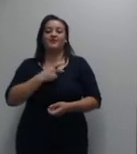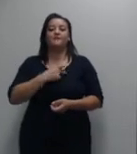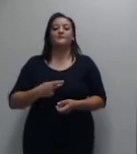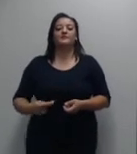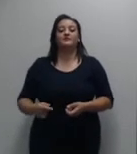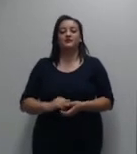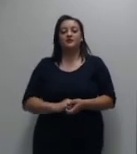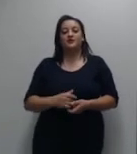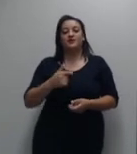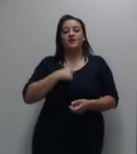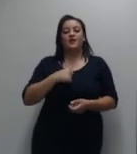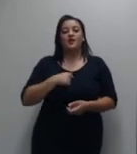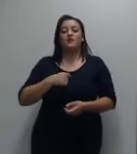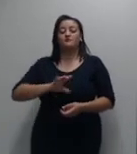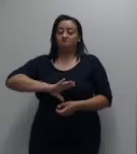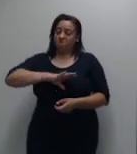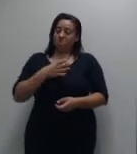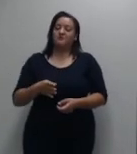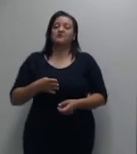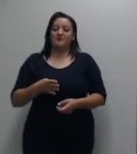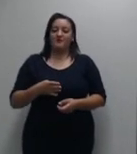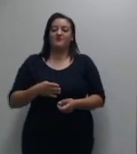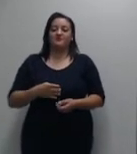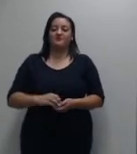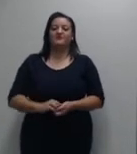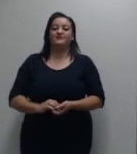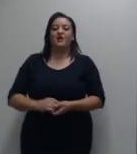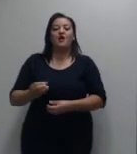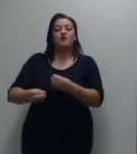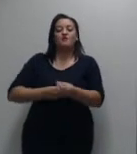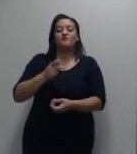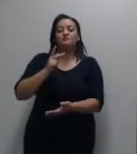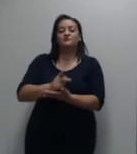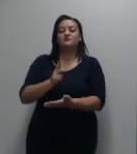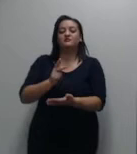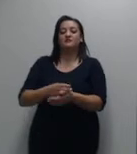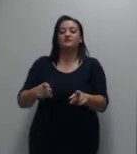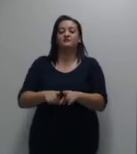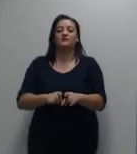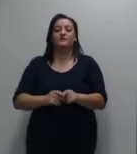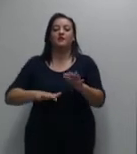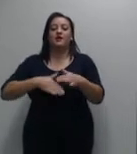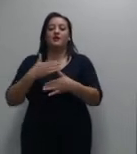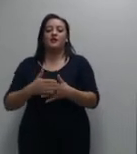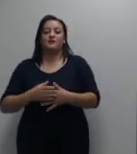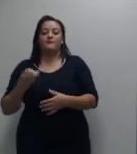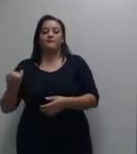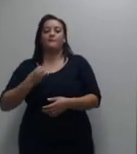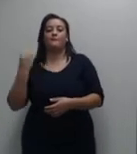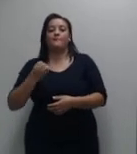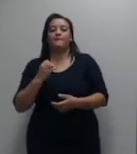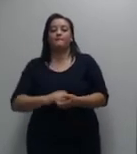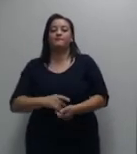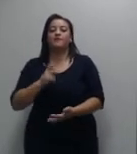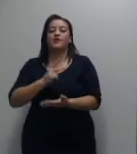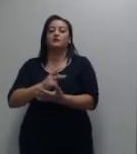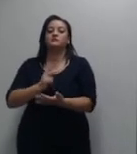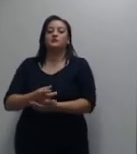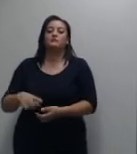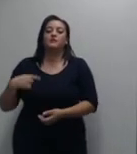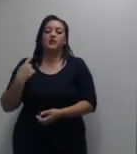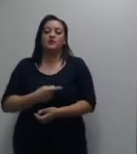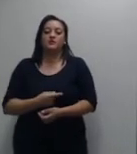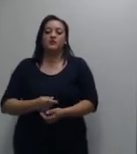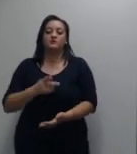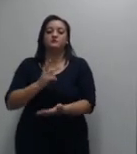com muito orgulho que vossa excelência E como sempre além de notável é sempre para nós é sempre